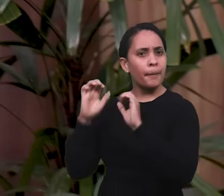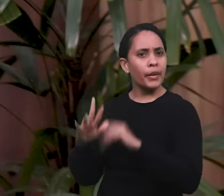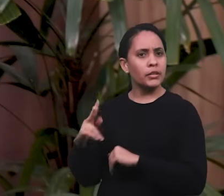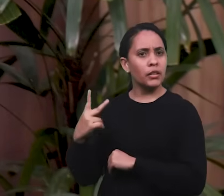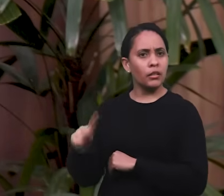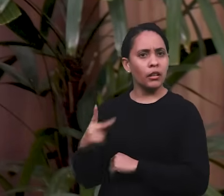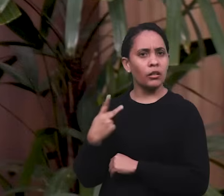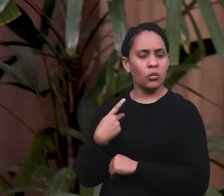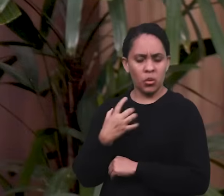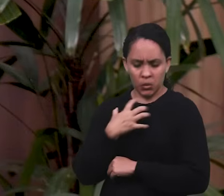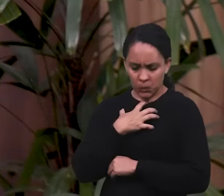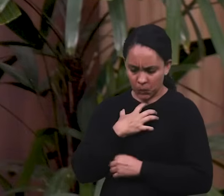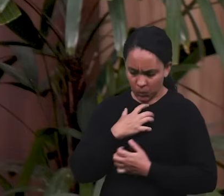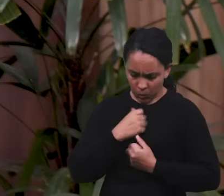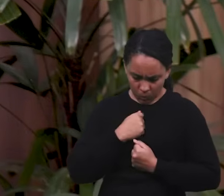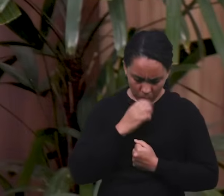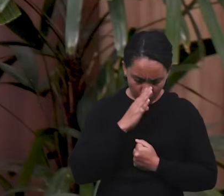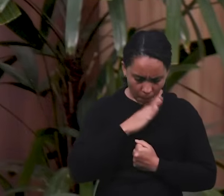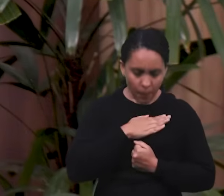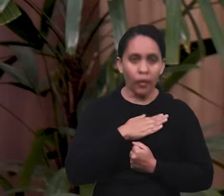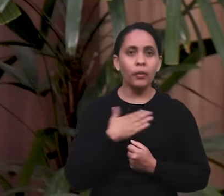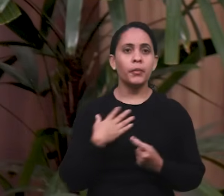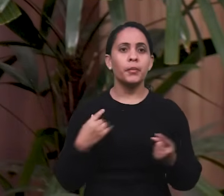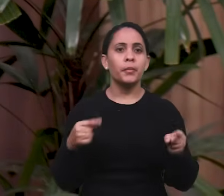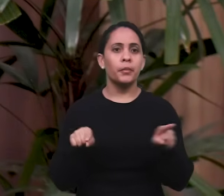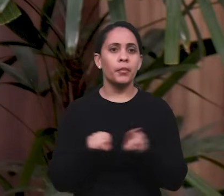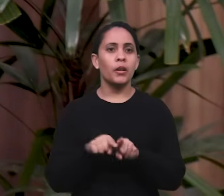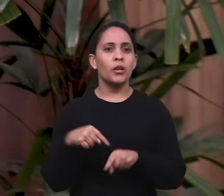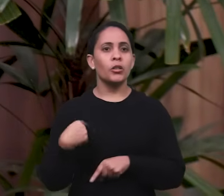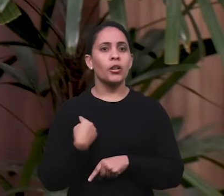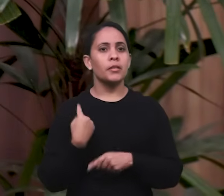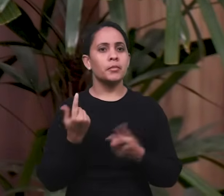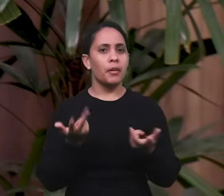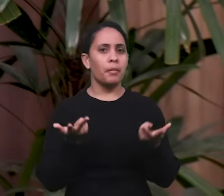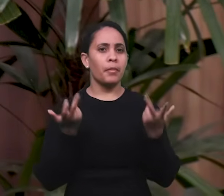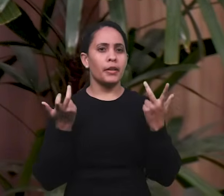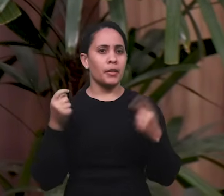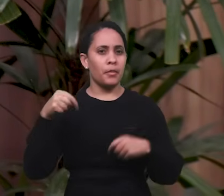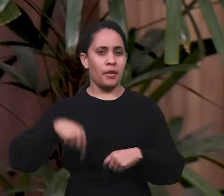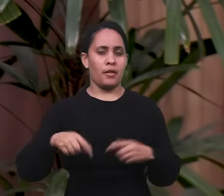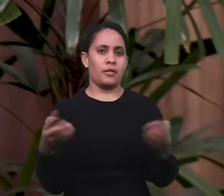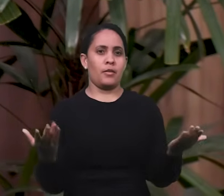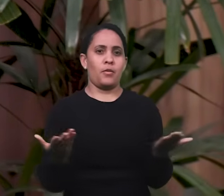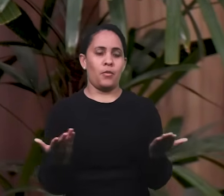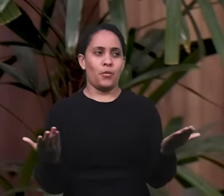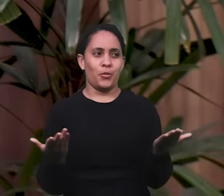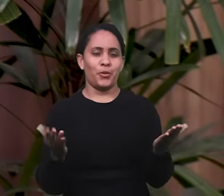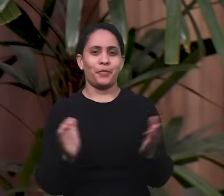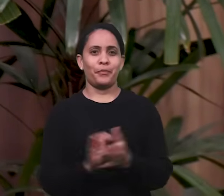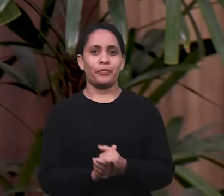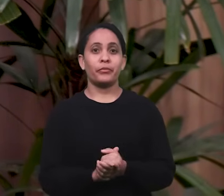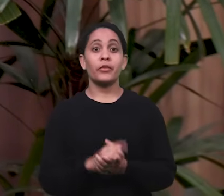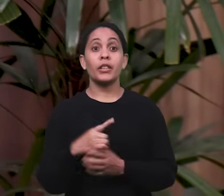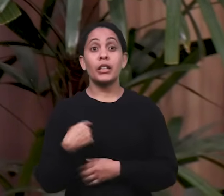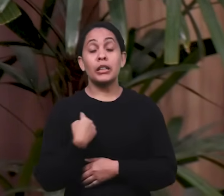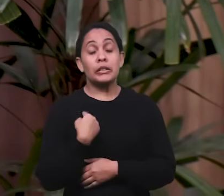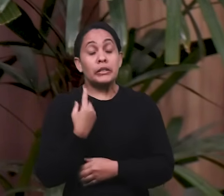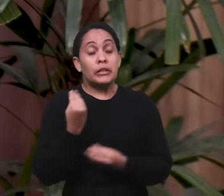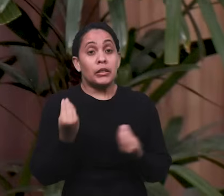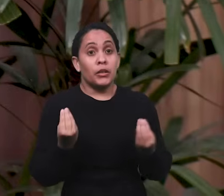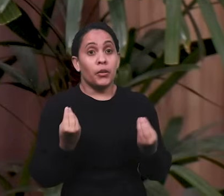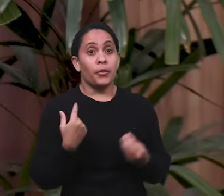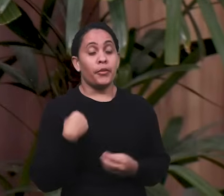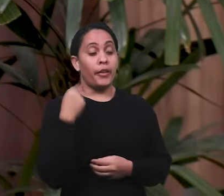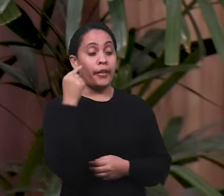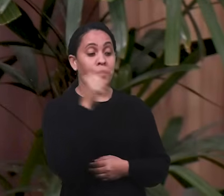outro. E também é sempre um assunto que devemos abordar aqui hoje, é quando por algum motivo no